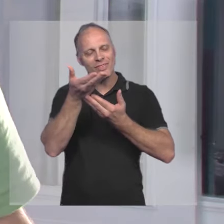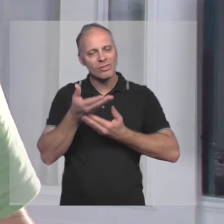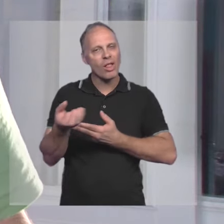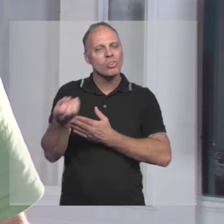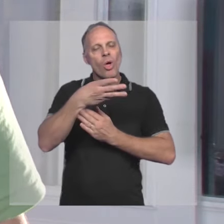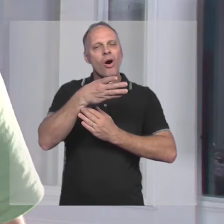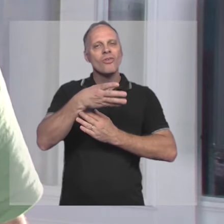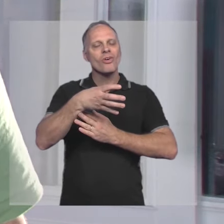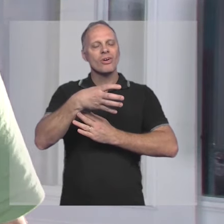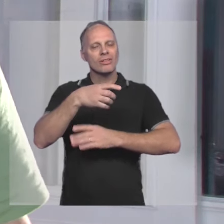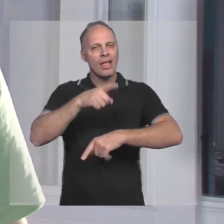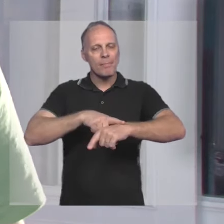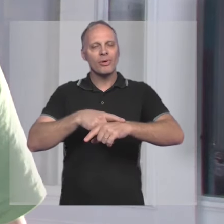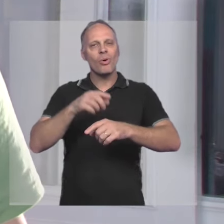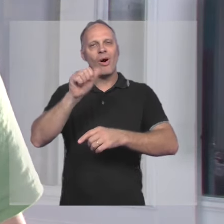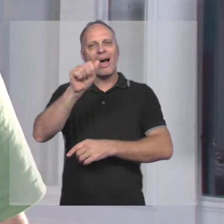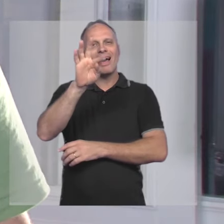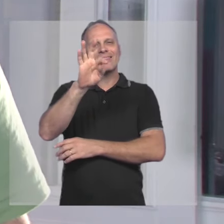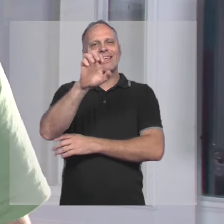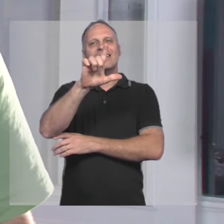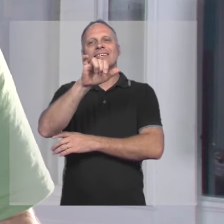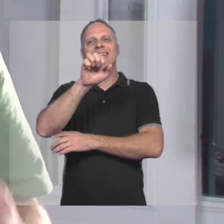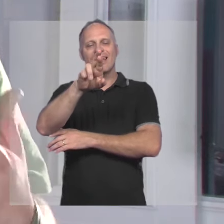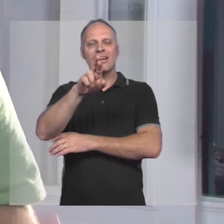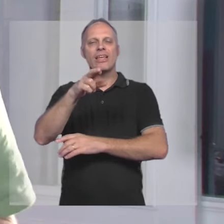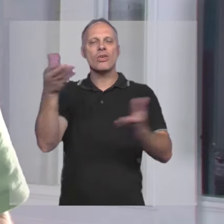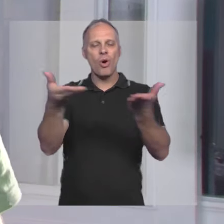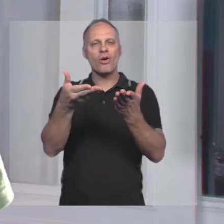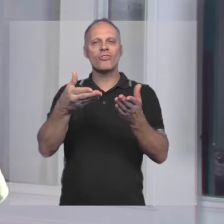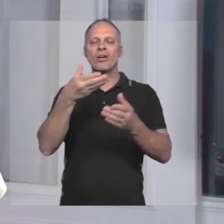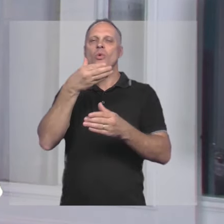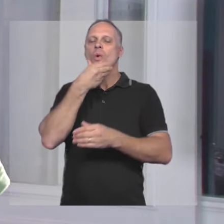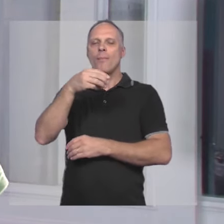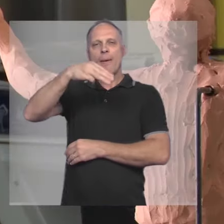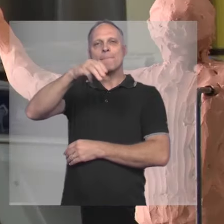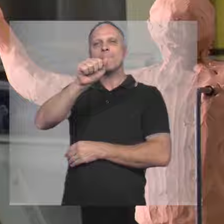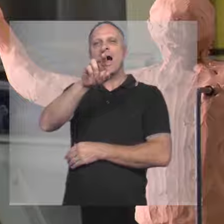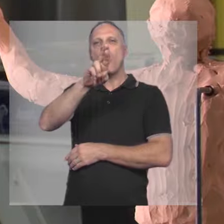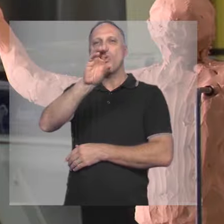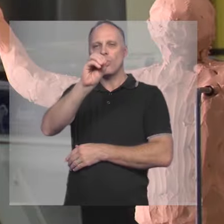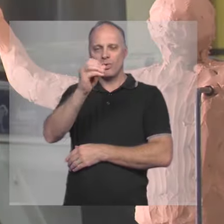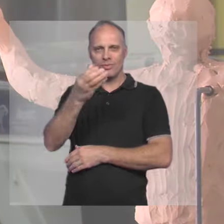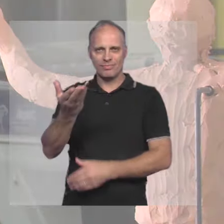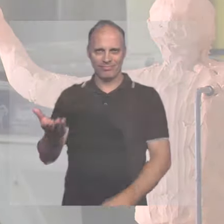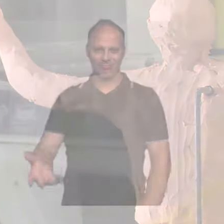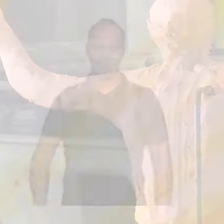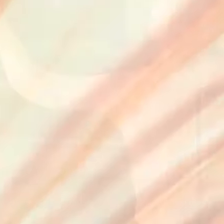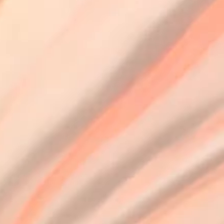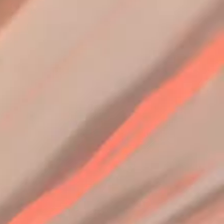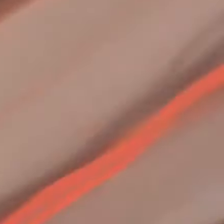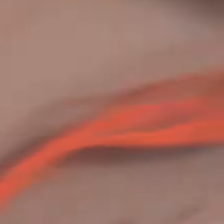Olá, sejam bem-vindos à nova temporada do Ateliê. E o programa de hoje é com Mauro Villarreal.